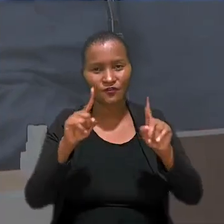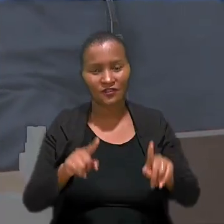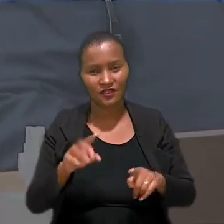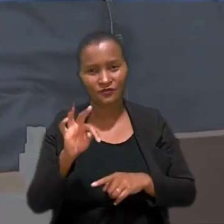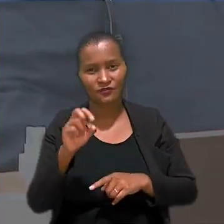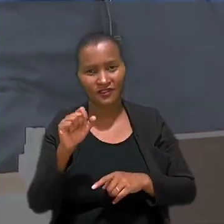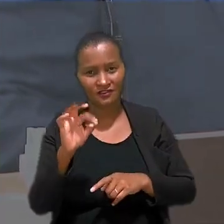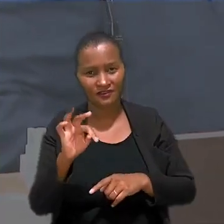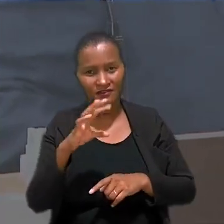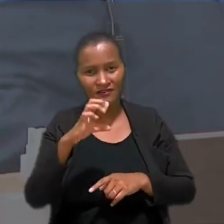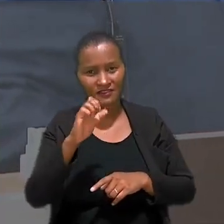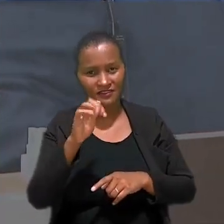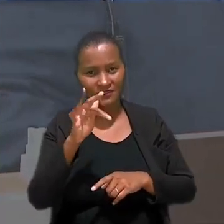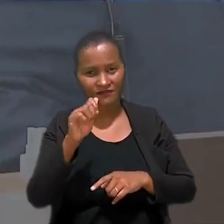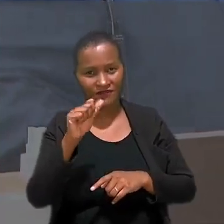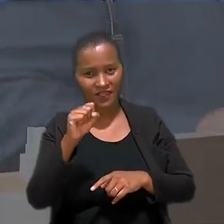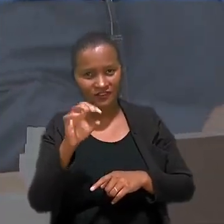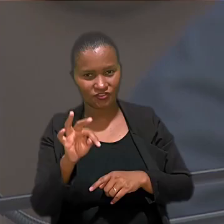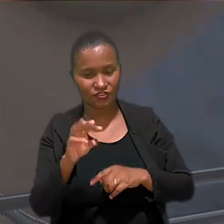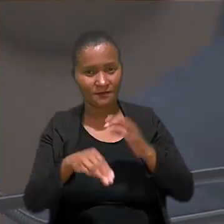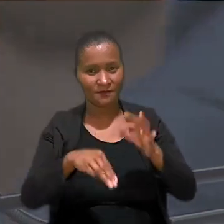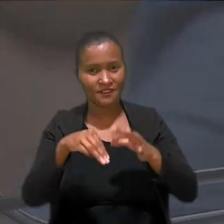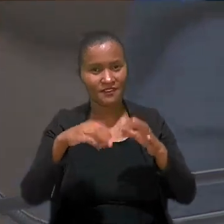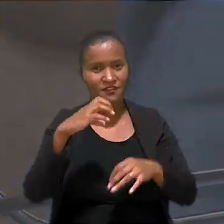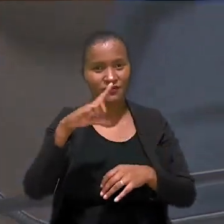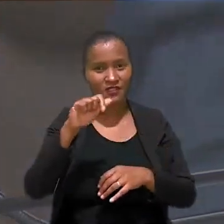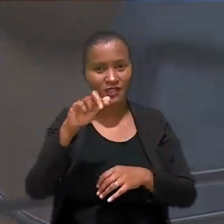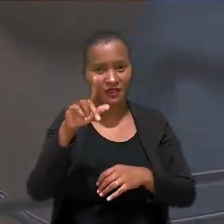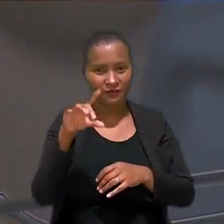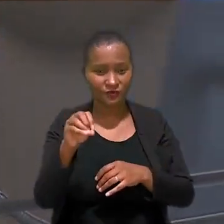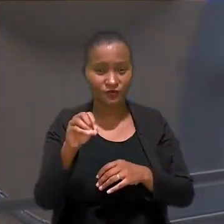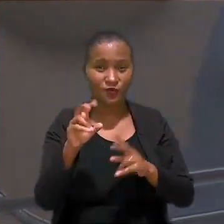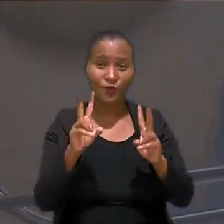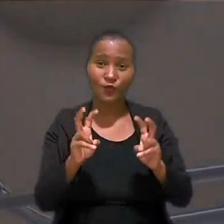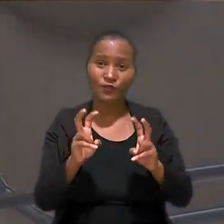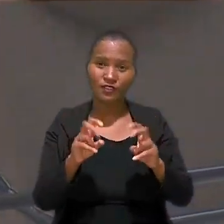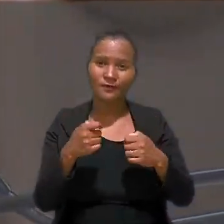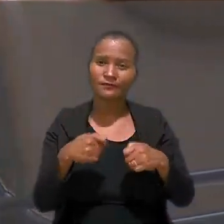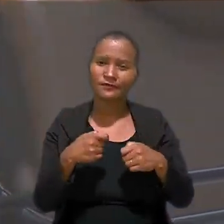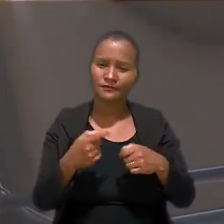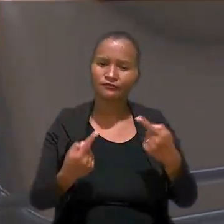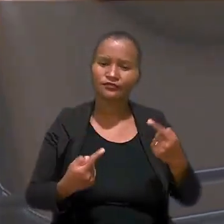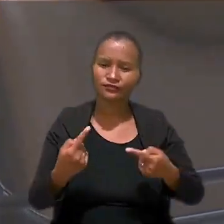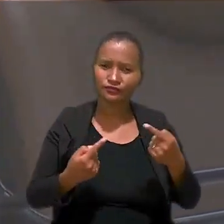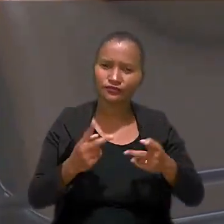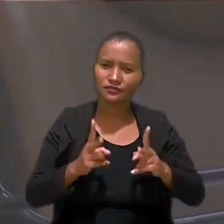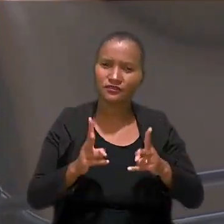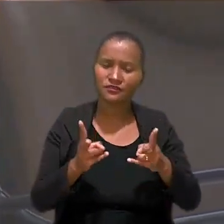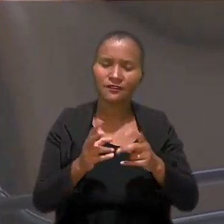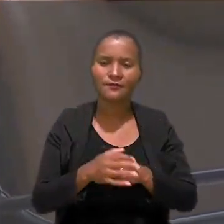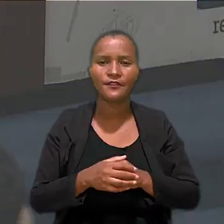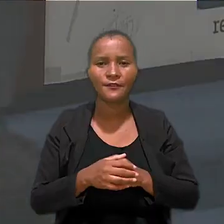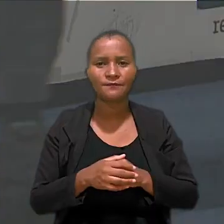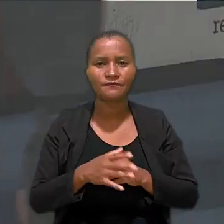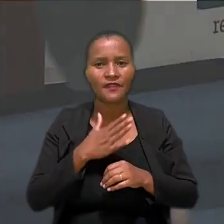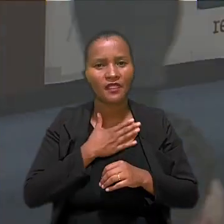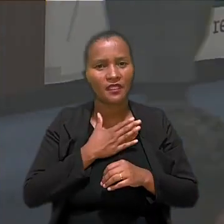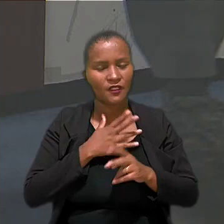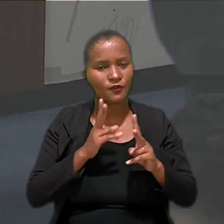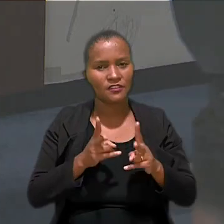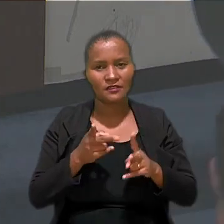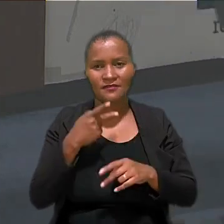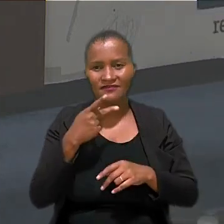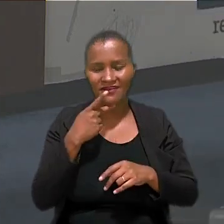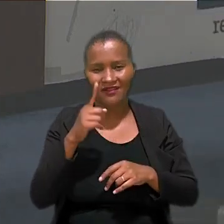e Servidores do TST-Cefaz, ministro Cláudio Brandão, o tema deve estar em constante discussão. Sempre tenho